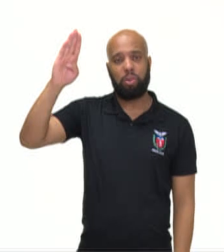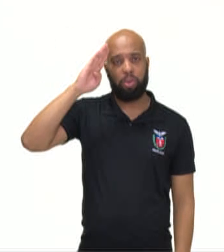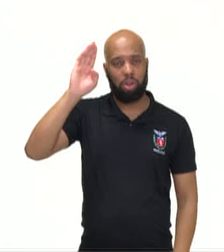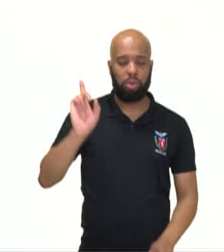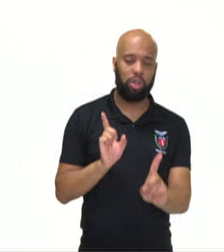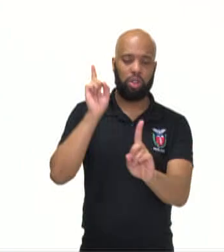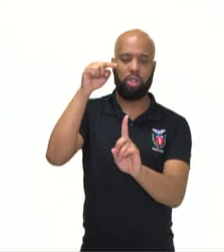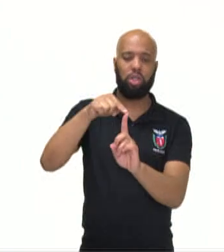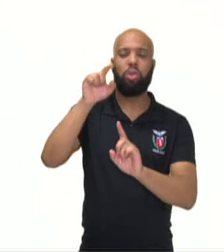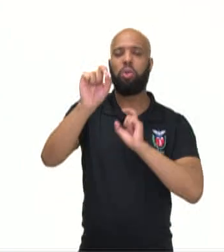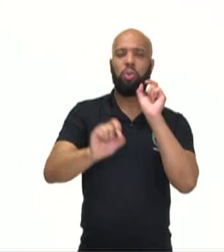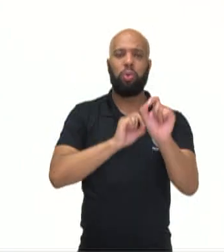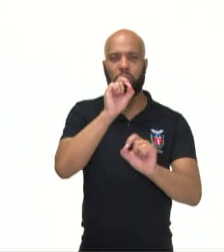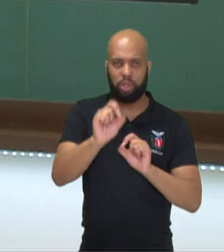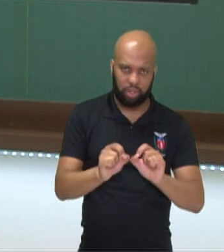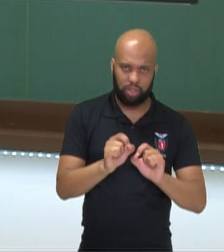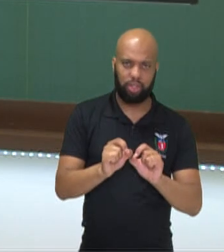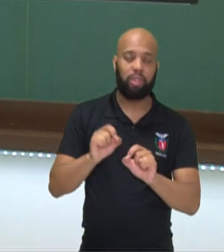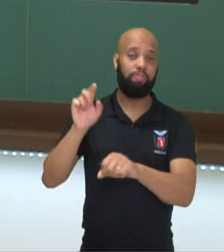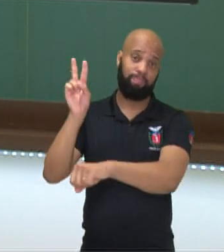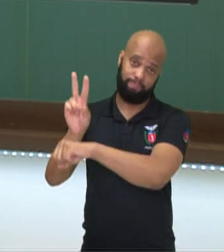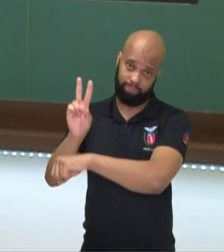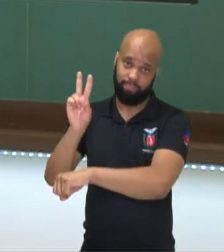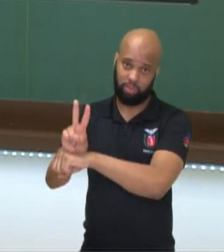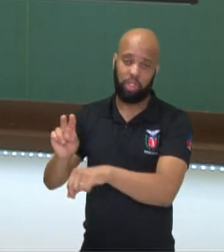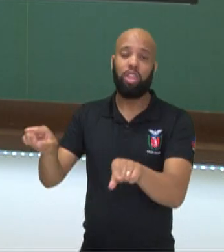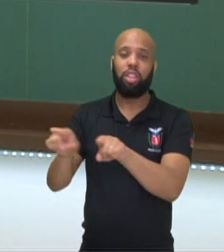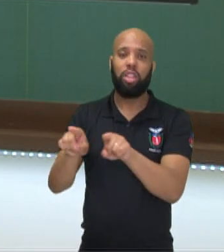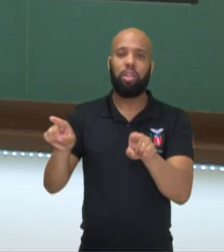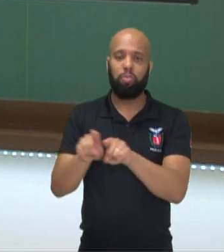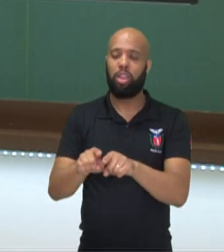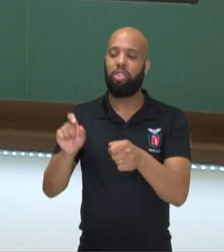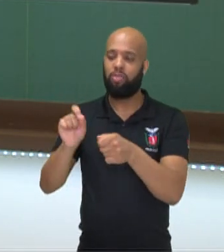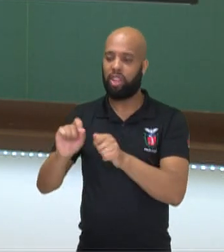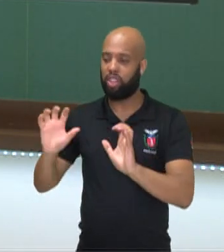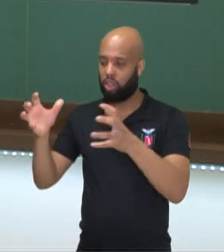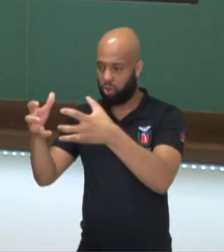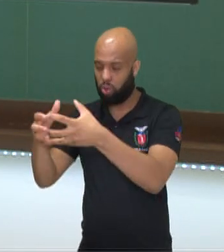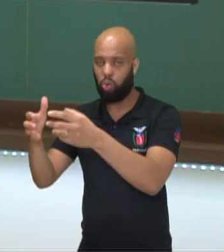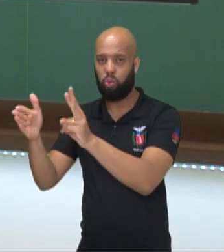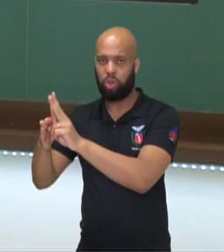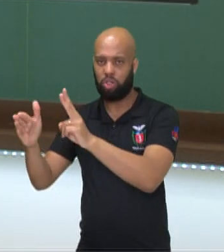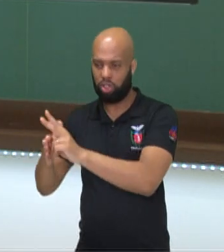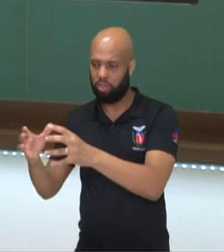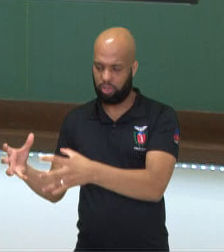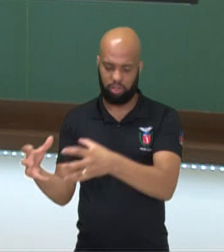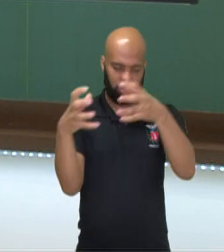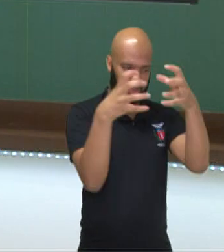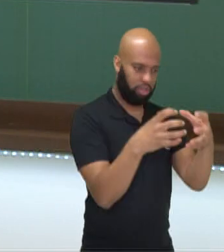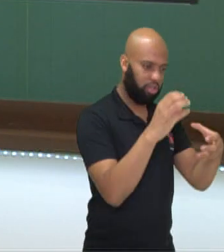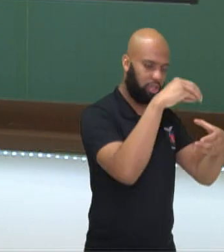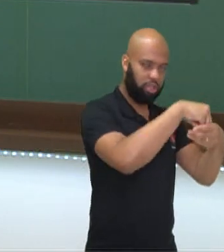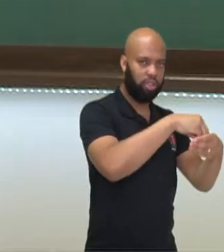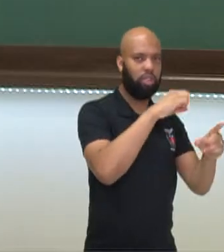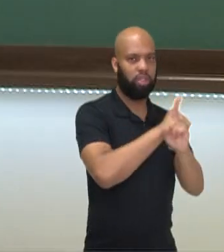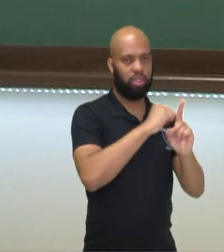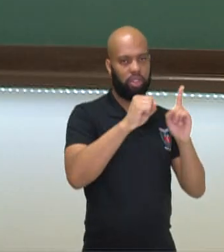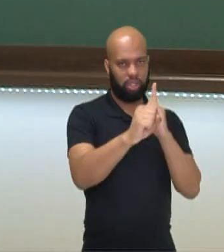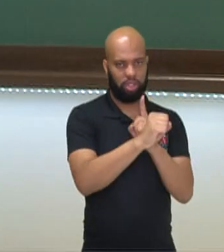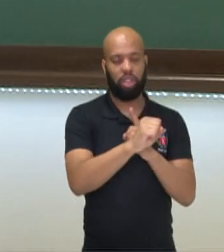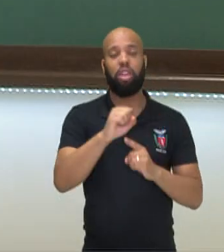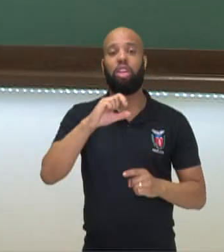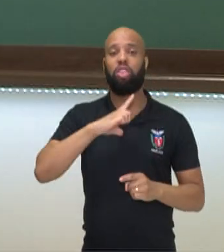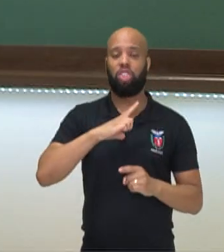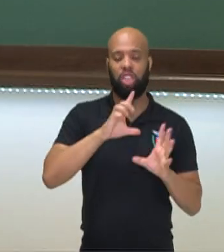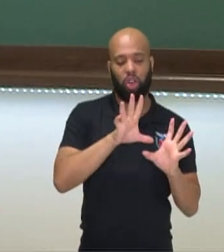função, principal missão, proteger e integrar o indígena à sociedade. Dentro de